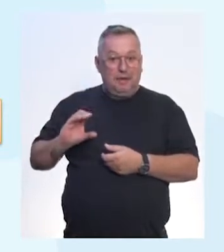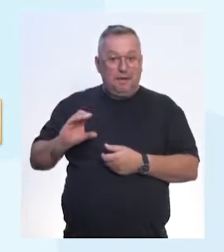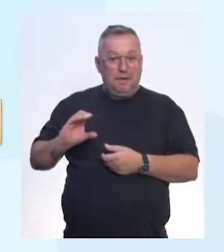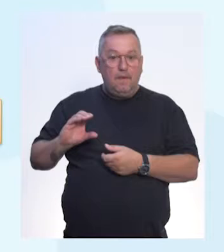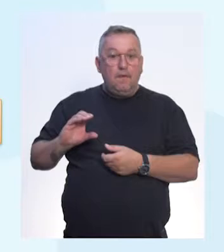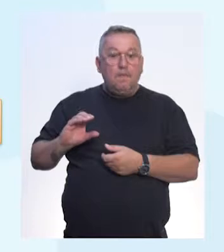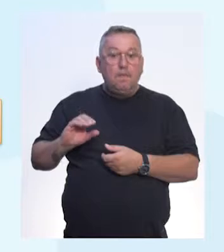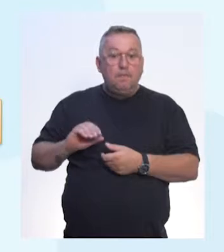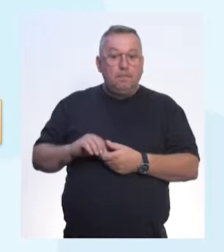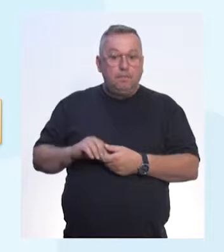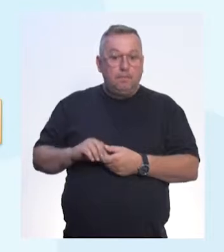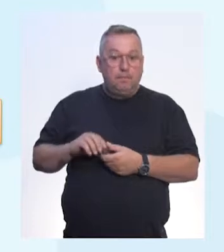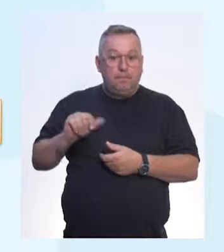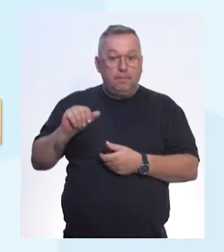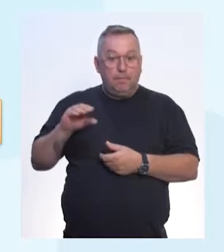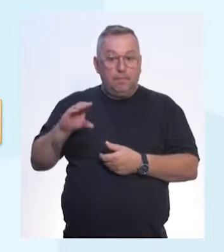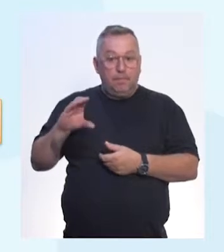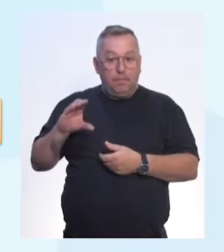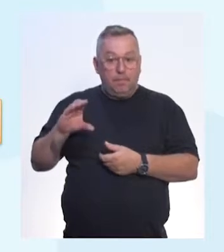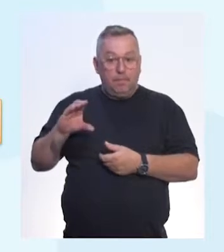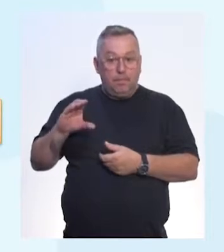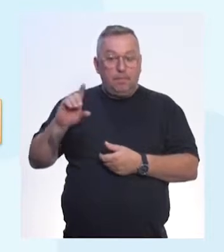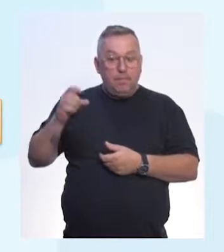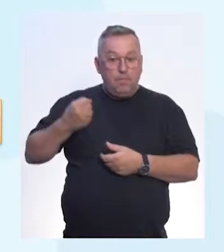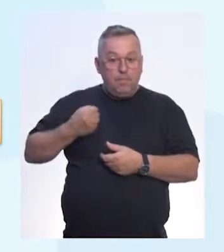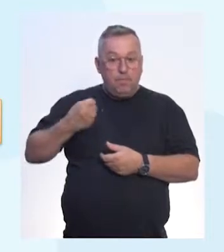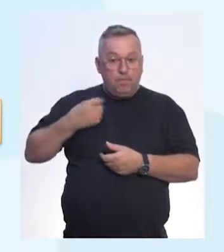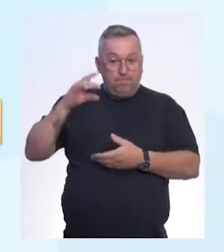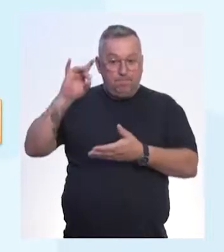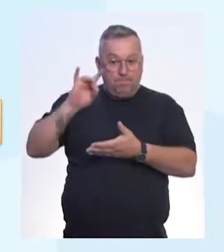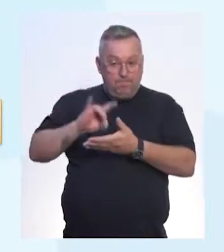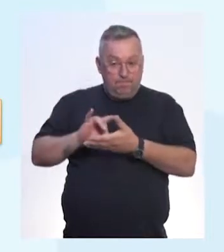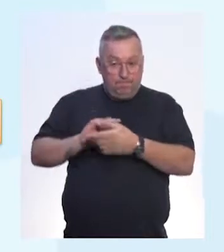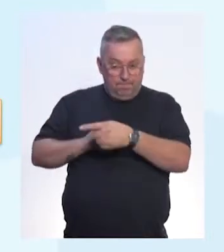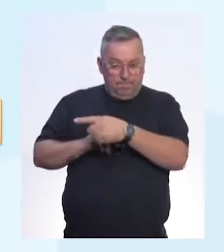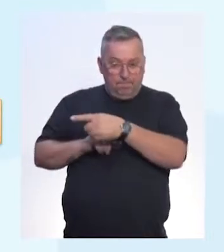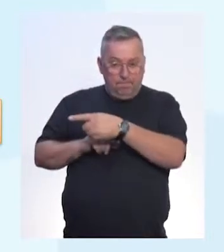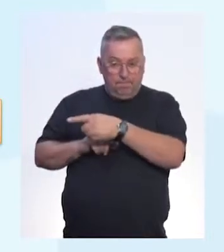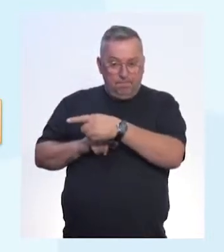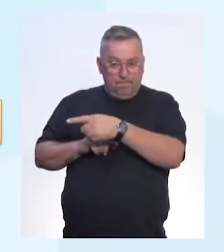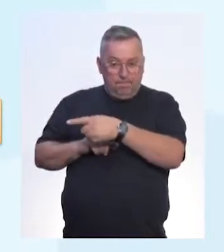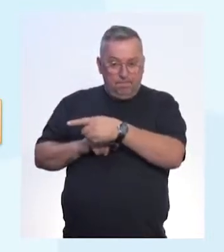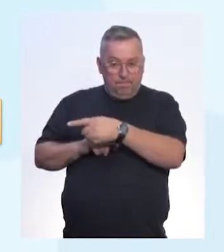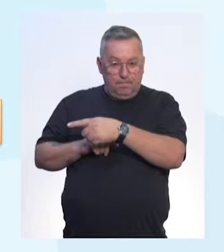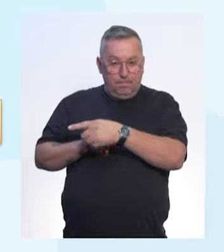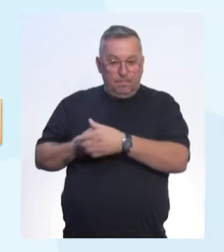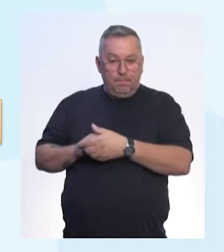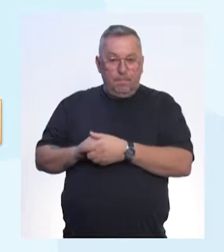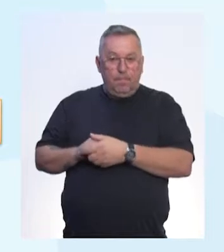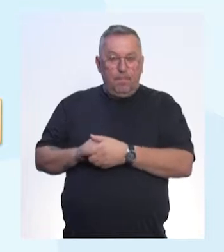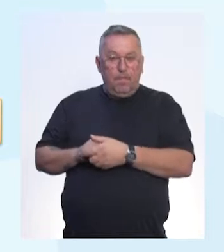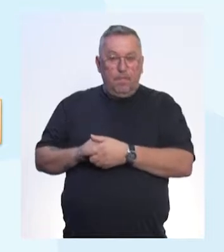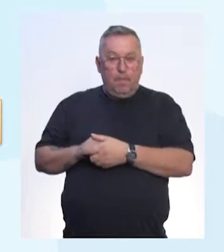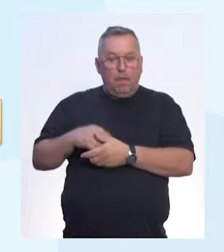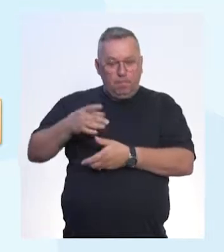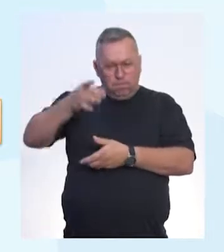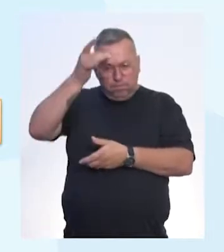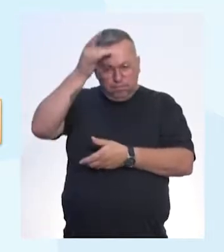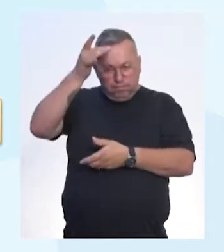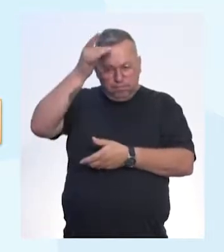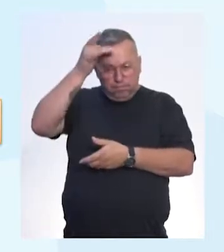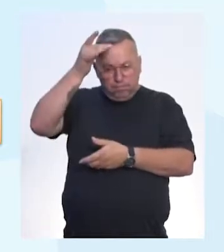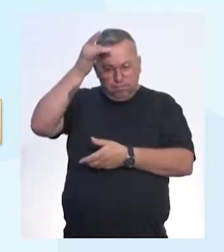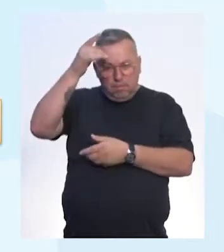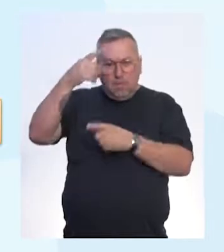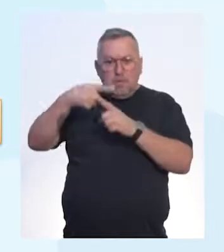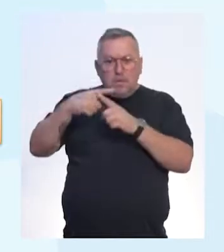C. A, B e C, como eu disse, são números reais. Então, é a parte, mais uma vez, vou frisar essa ideia do numérica, porque